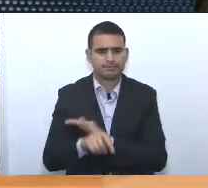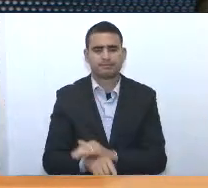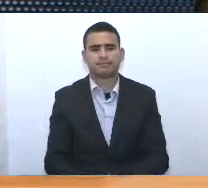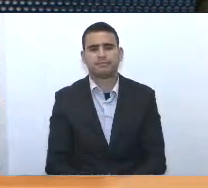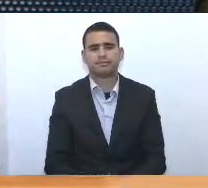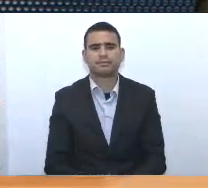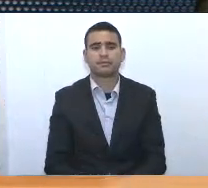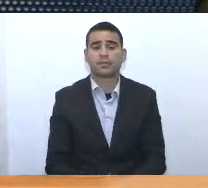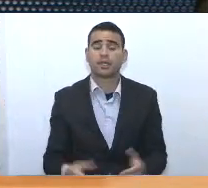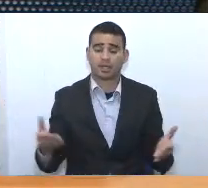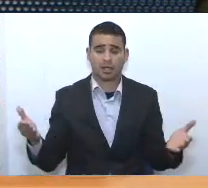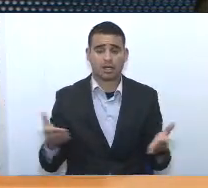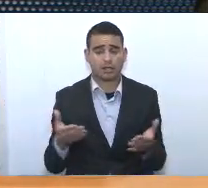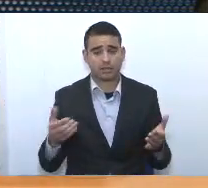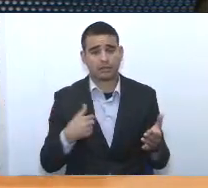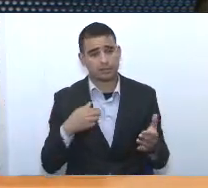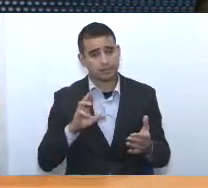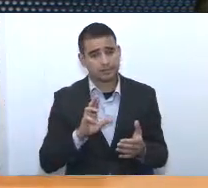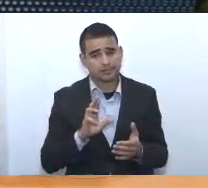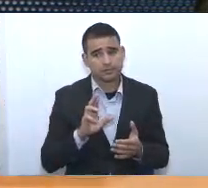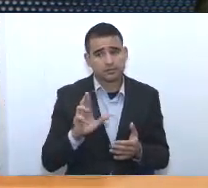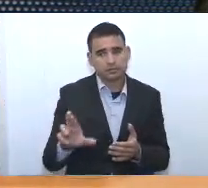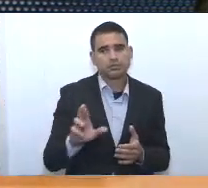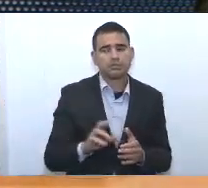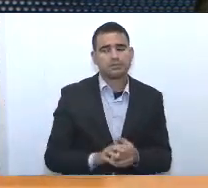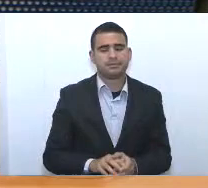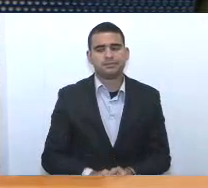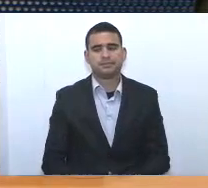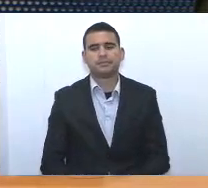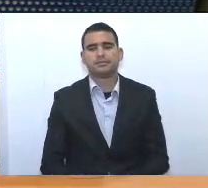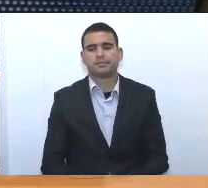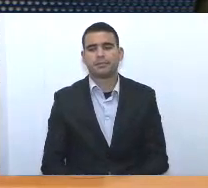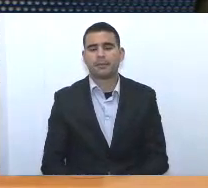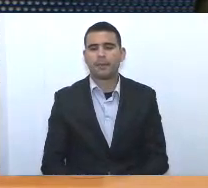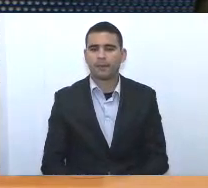procurar, na medida do possível, esclarecer todas elas.